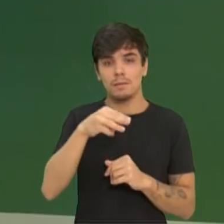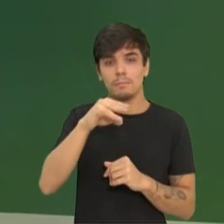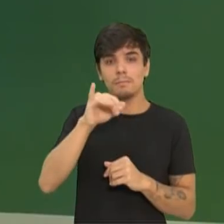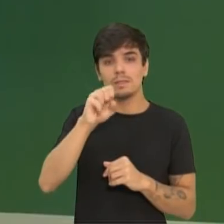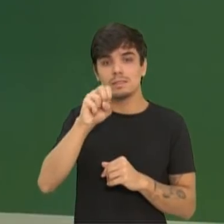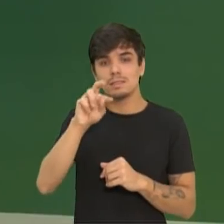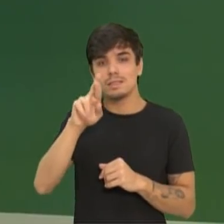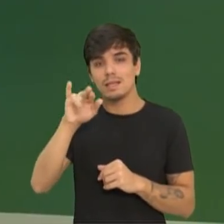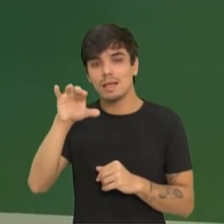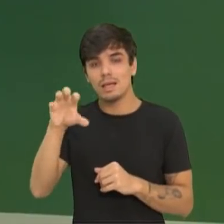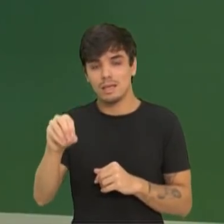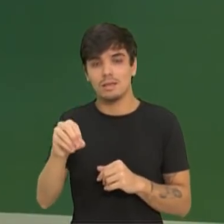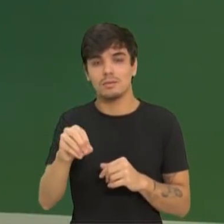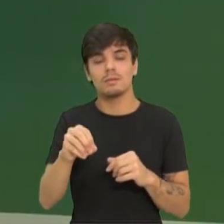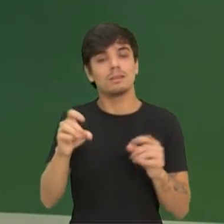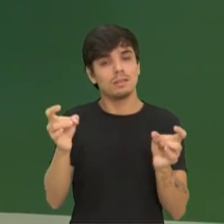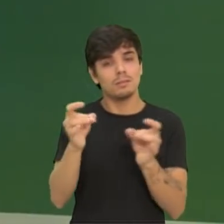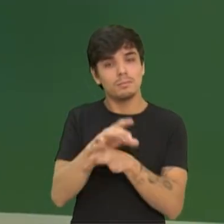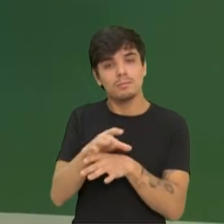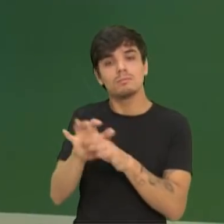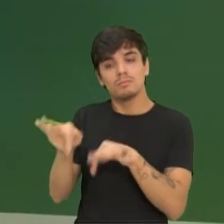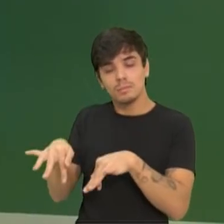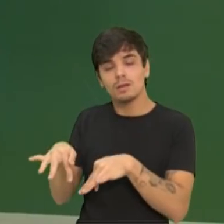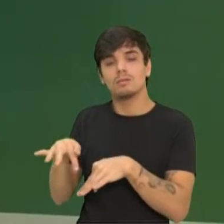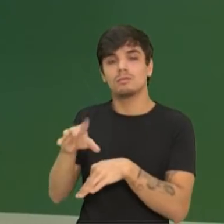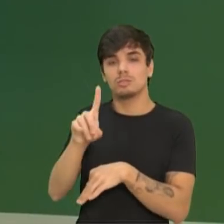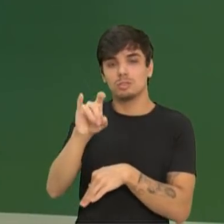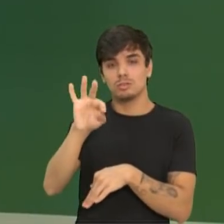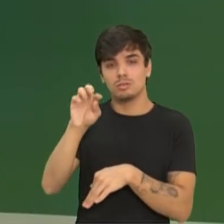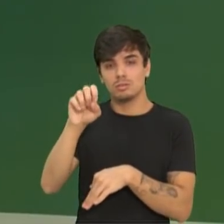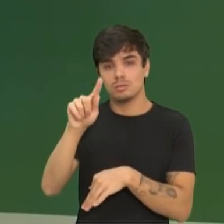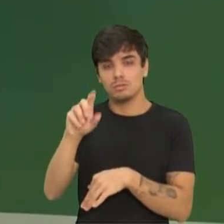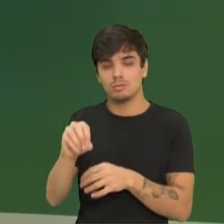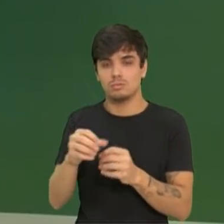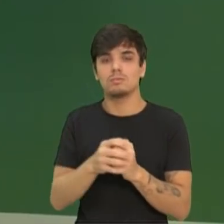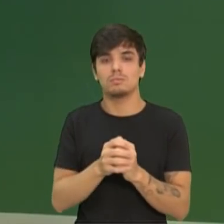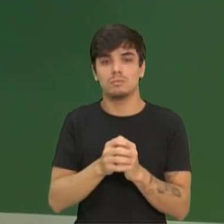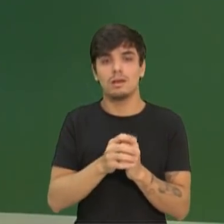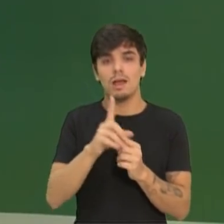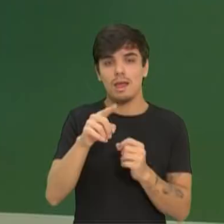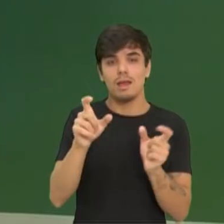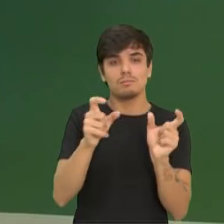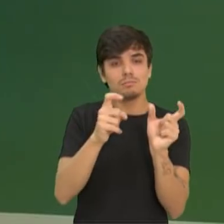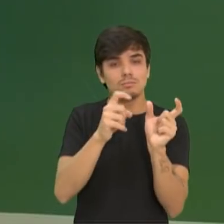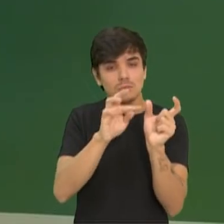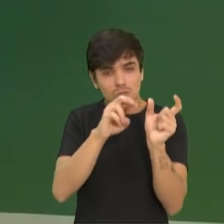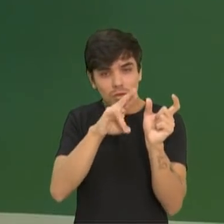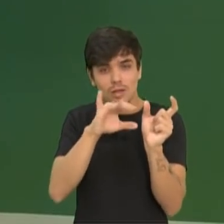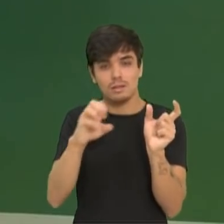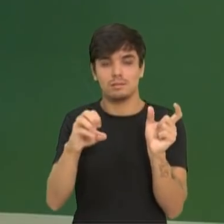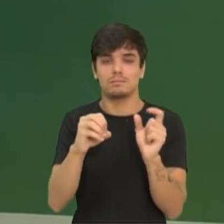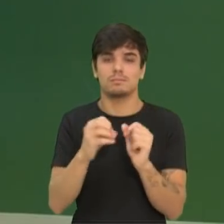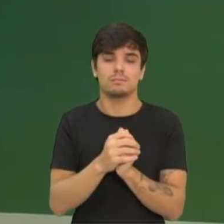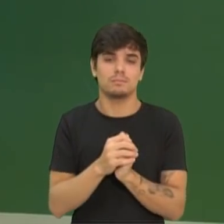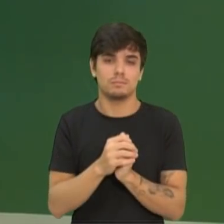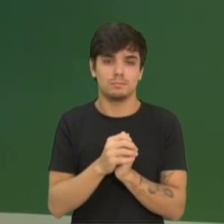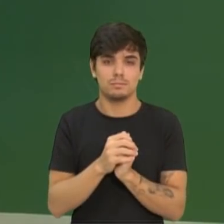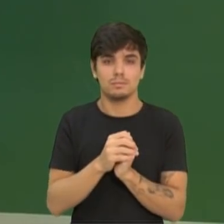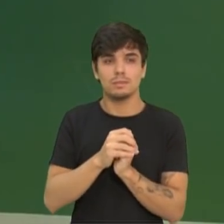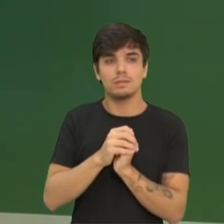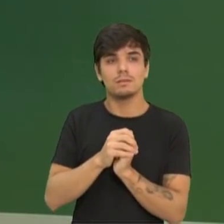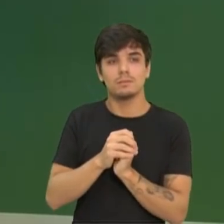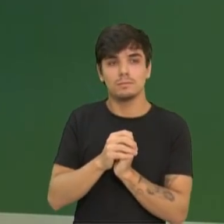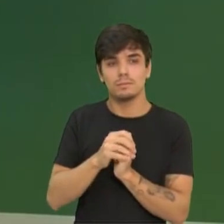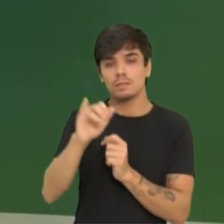ditongo e também uma paroxítona. O T, a penúltima sílaba é a tônica. Terminação em IOS, um